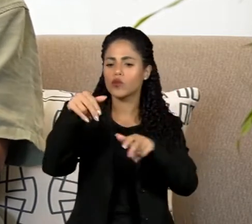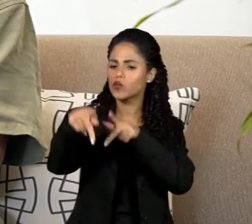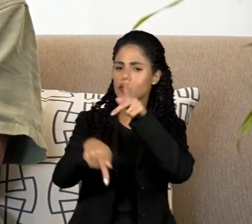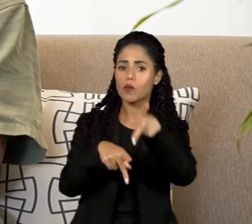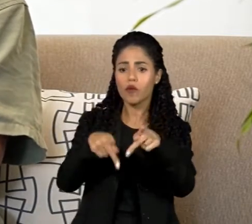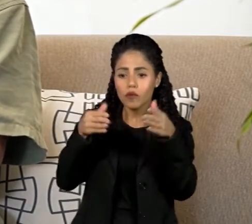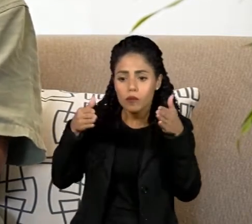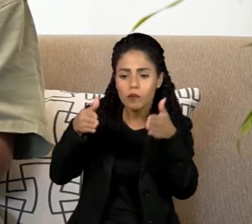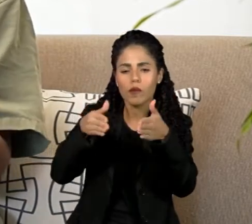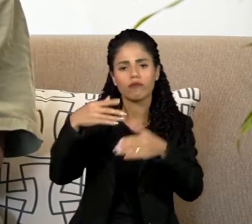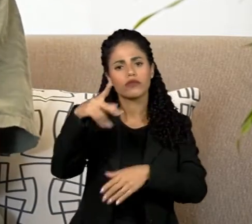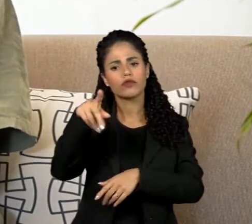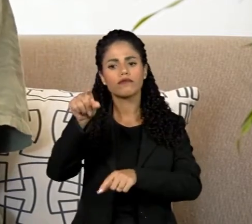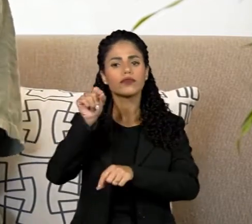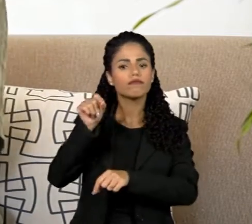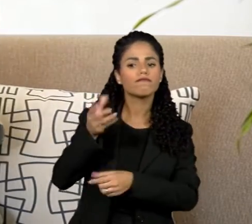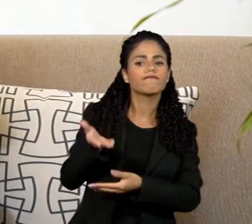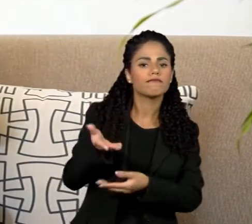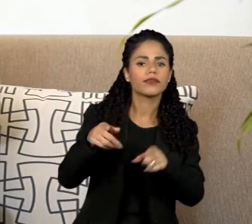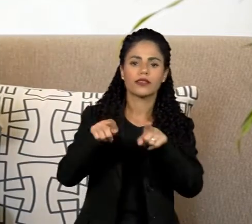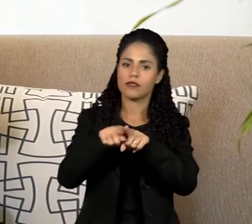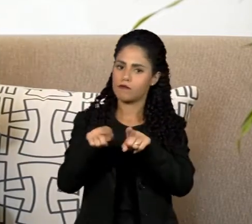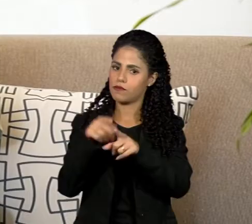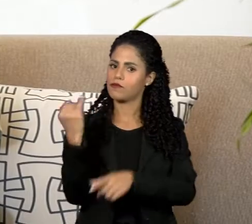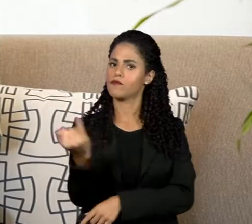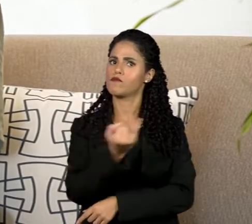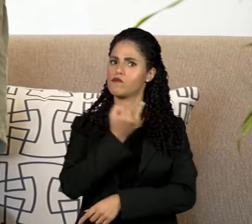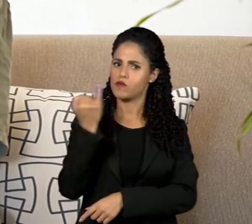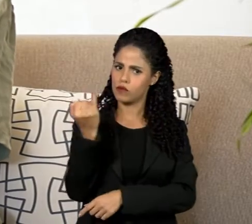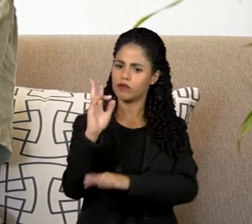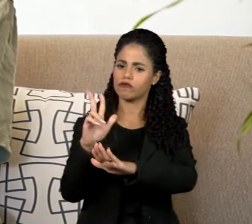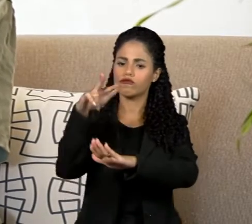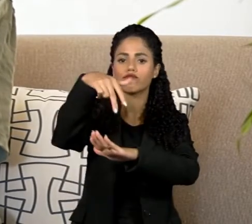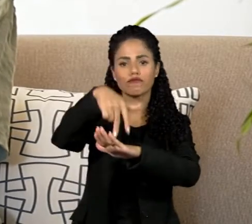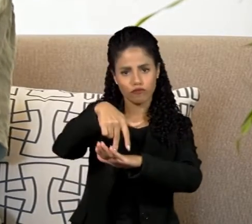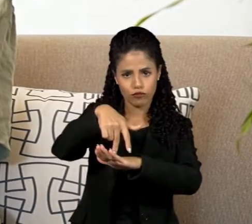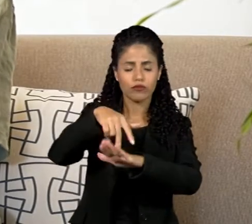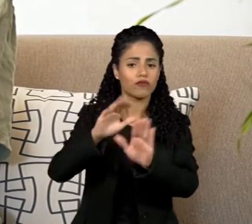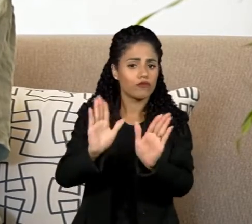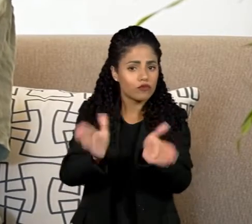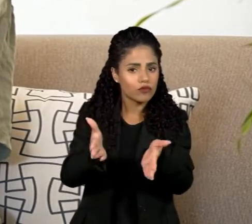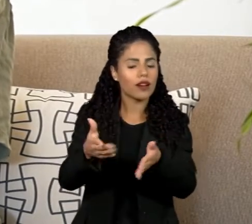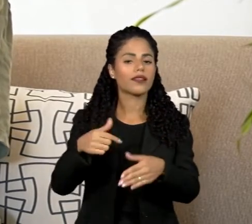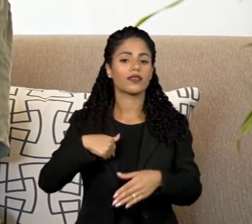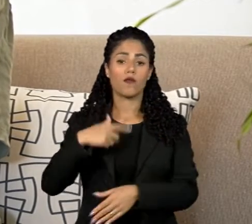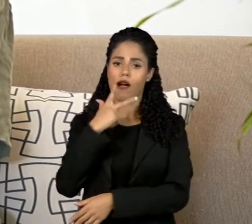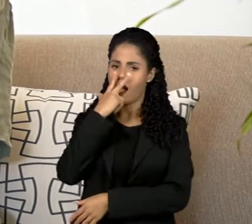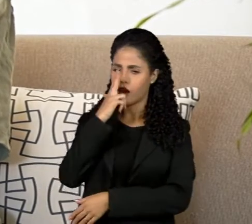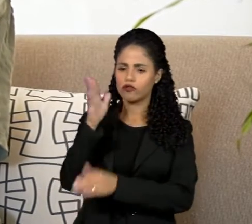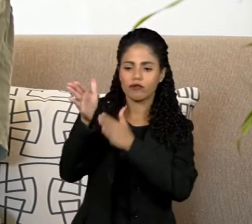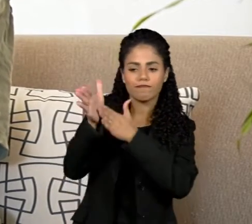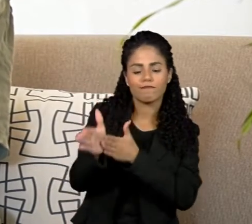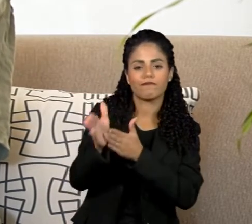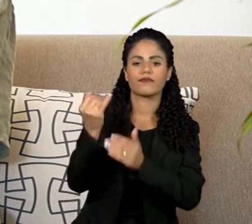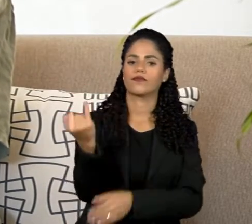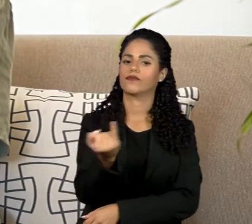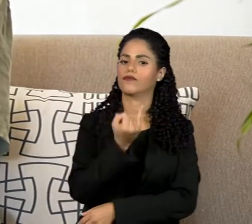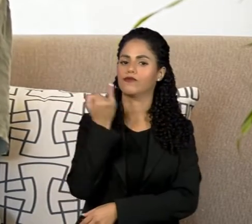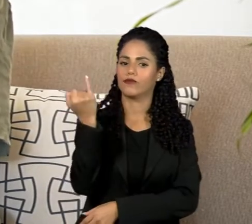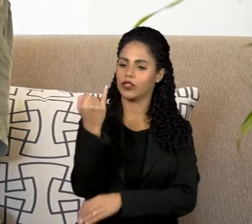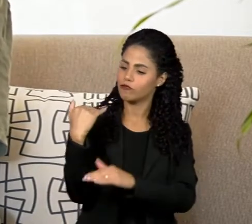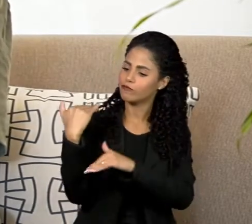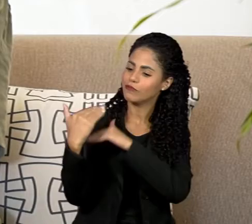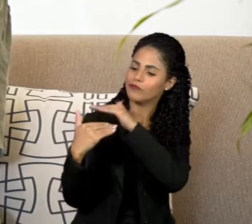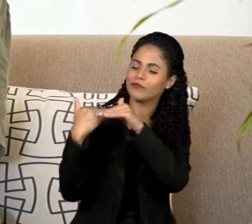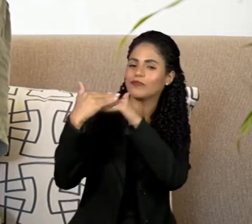mais embasada, tornando-se autoridade, como a gente falou anteriormente, e eu acho que é esse caminho também que a gente está